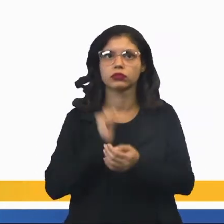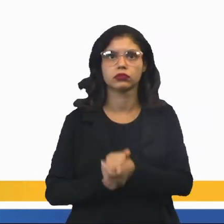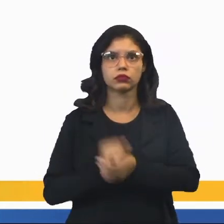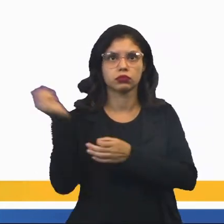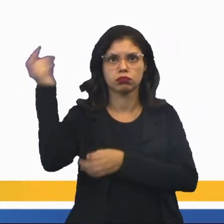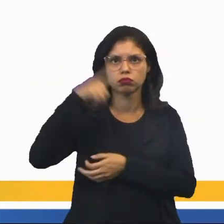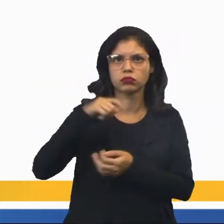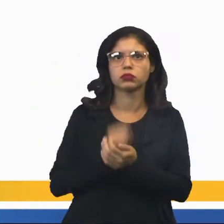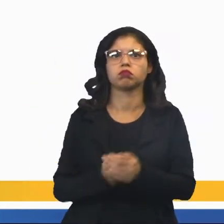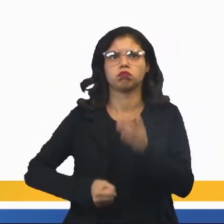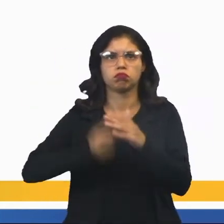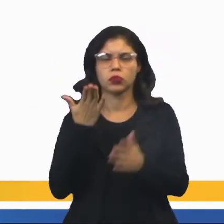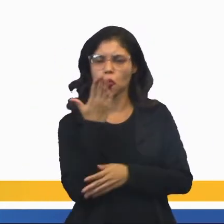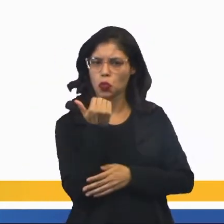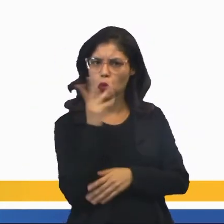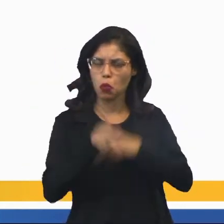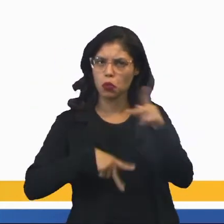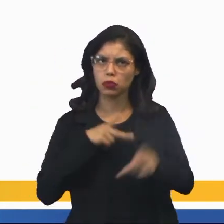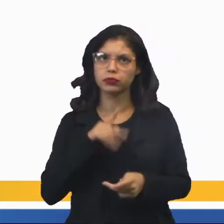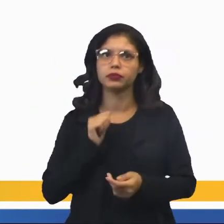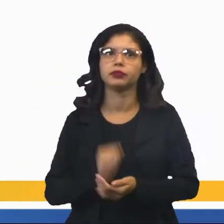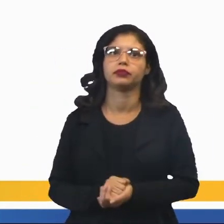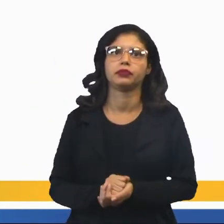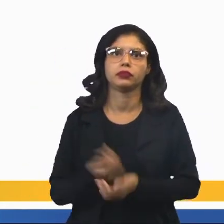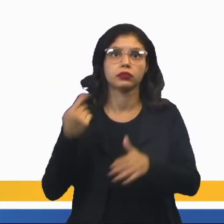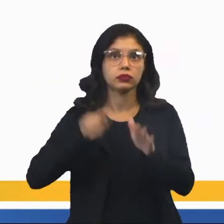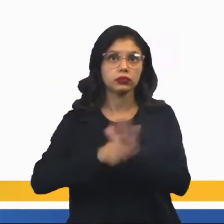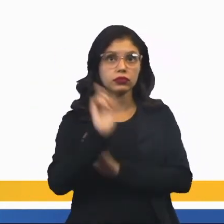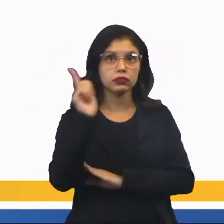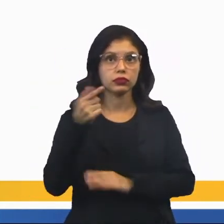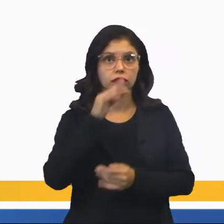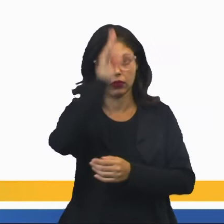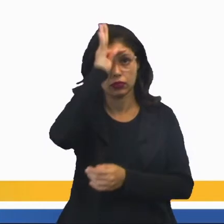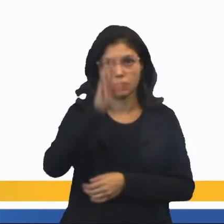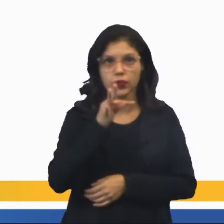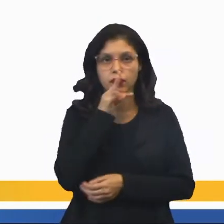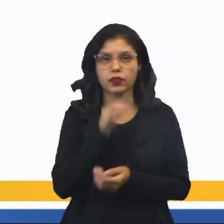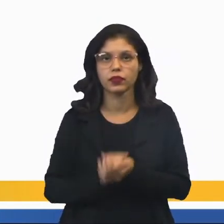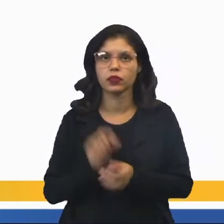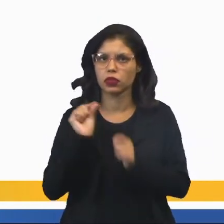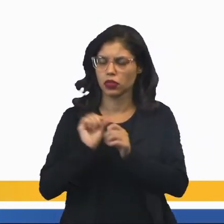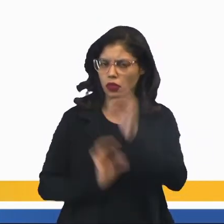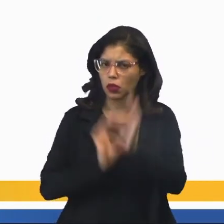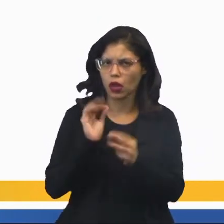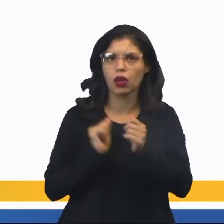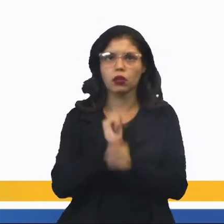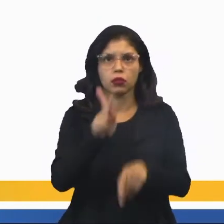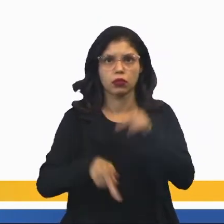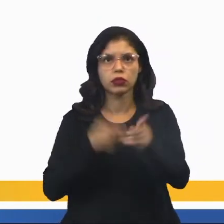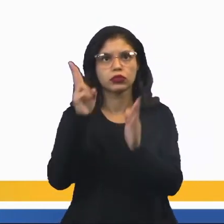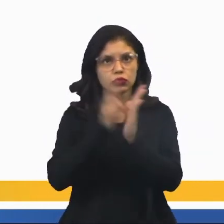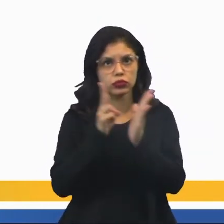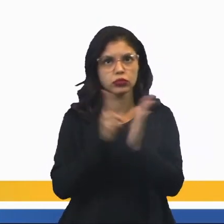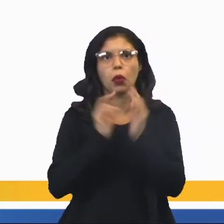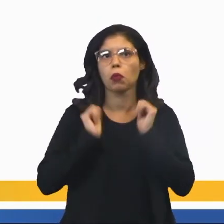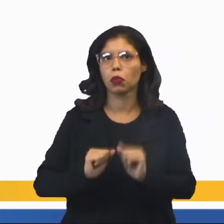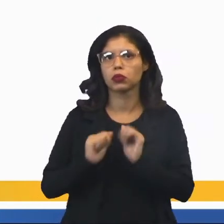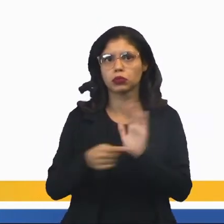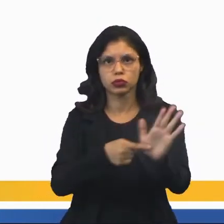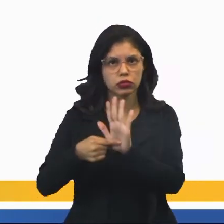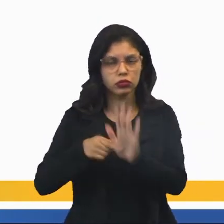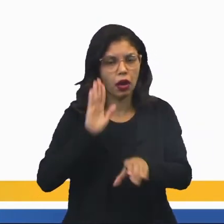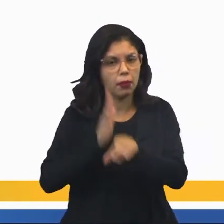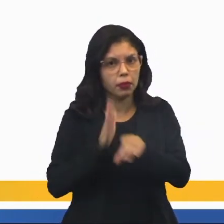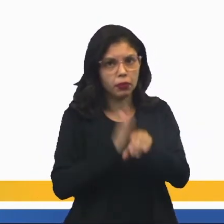sol é bastante consumida pela população. Dentre os itens tradicionalmente cultivados pelos povos indígenas,